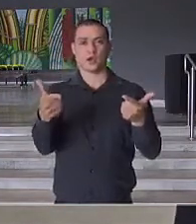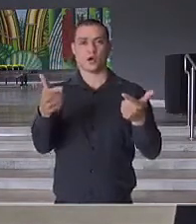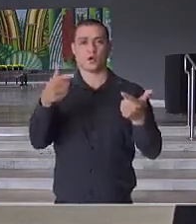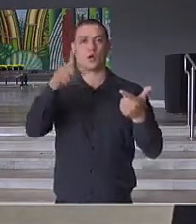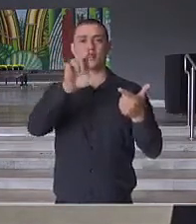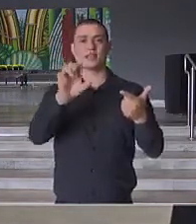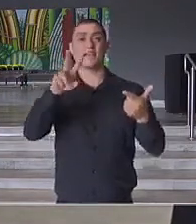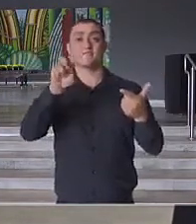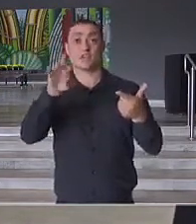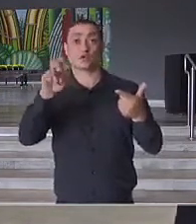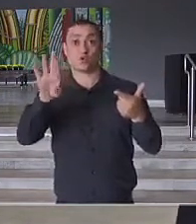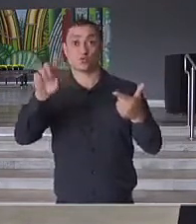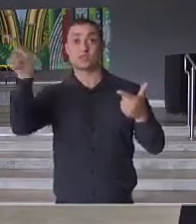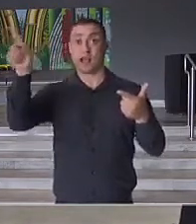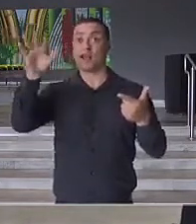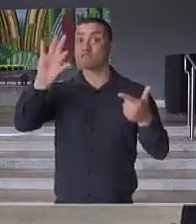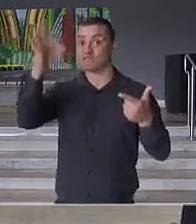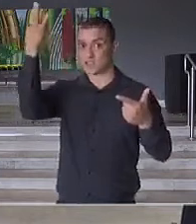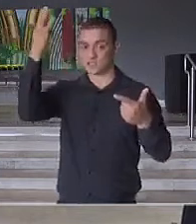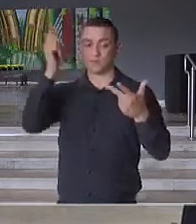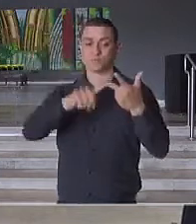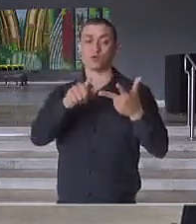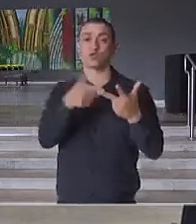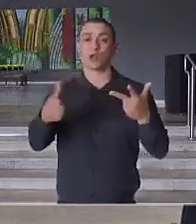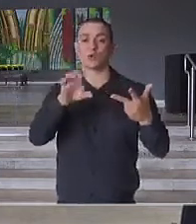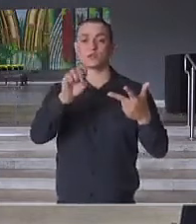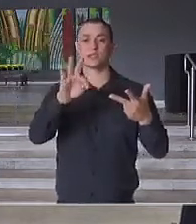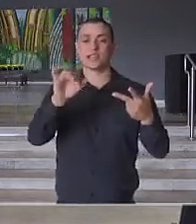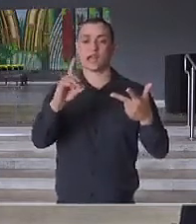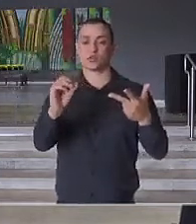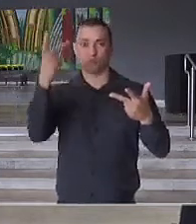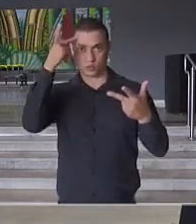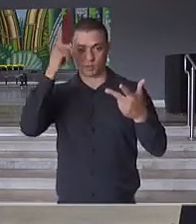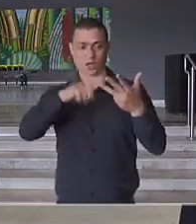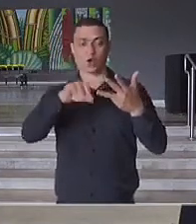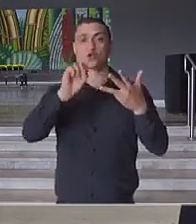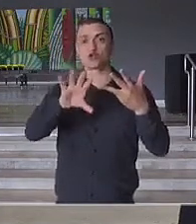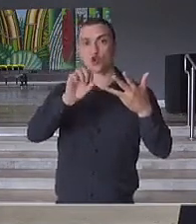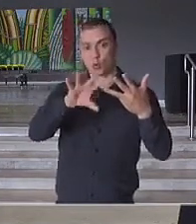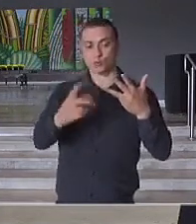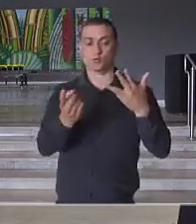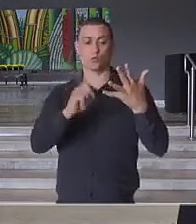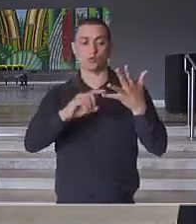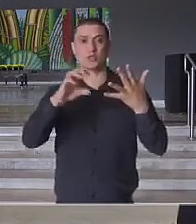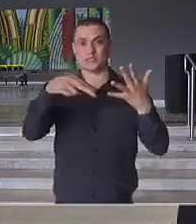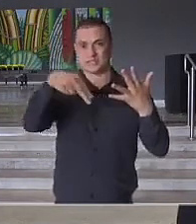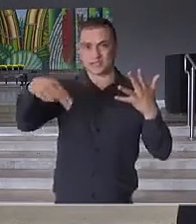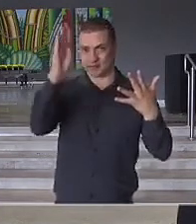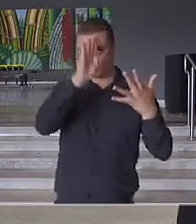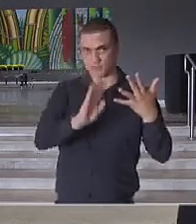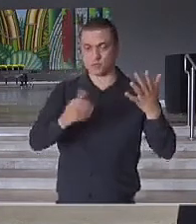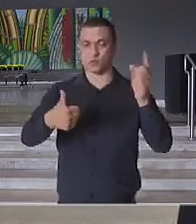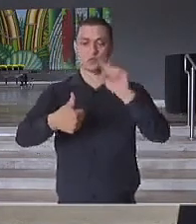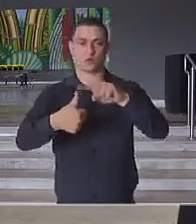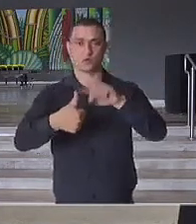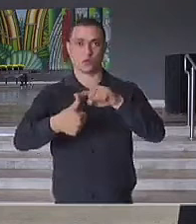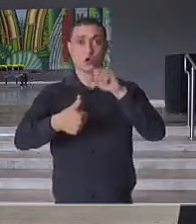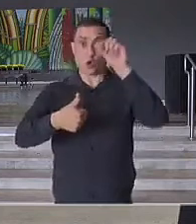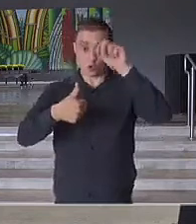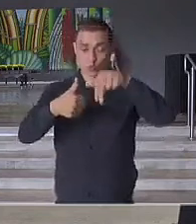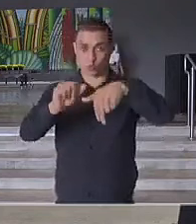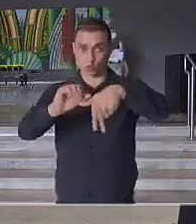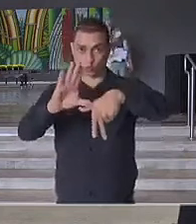Echos, da França, o jornal Estado de São Paulo, a TV Globo, Globo News, a CNN Brasil, a TV